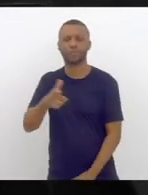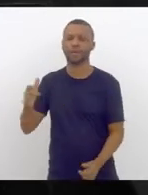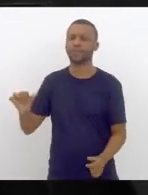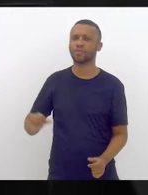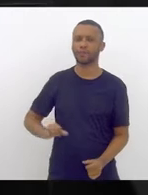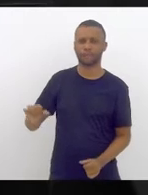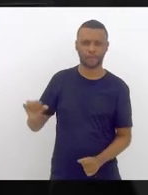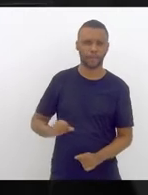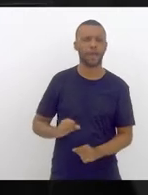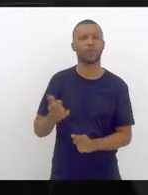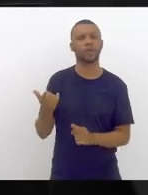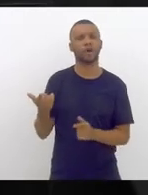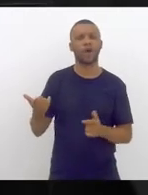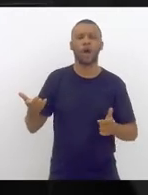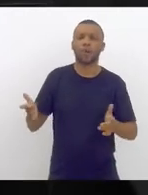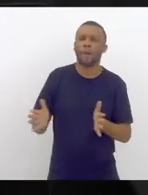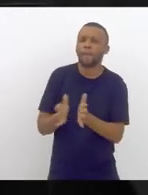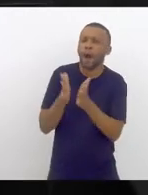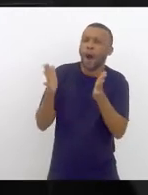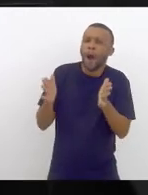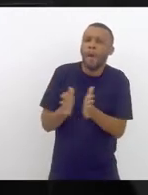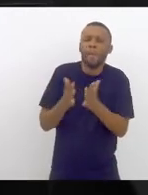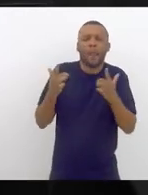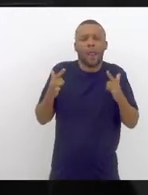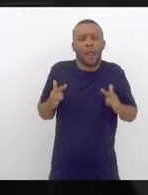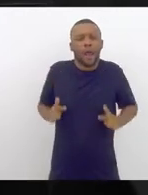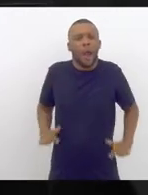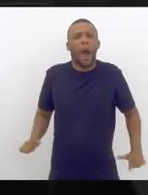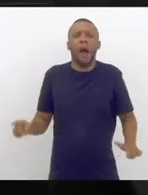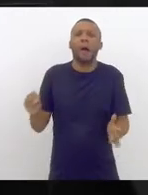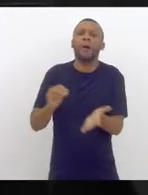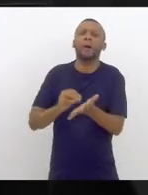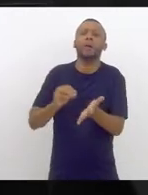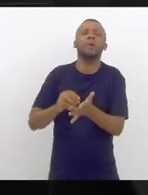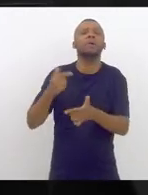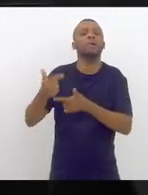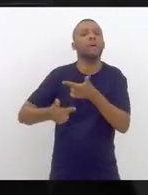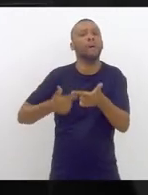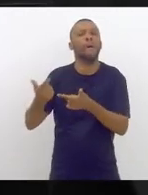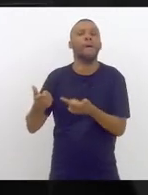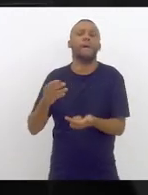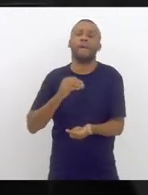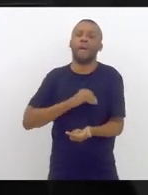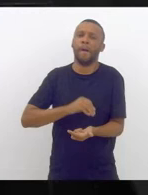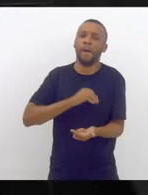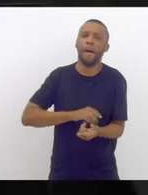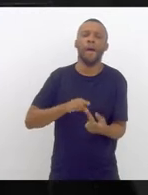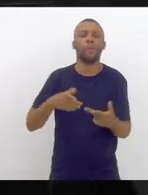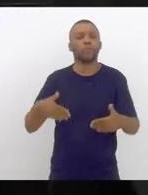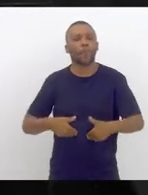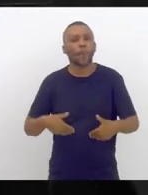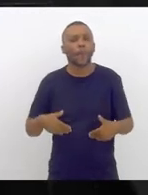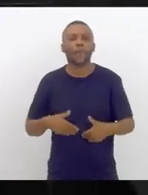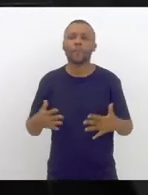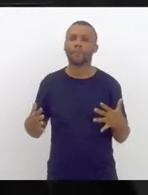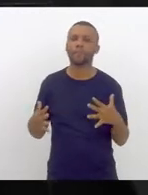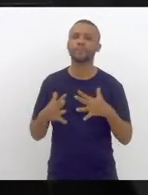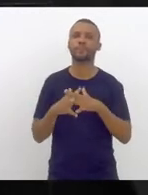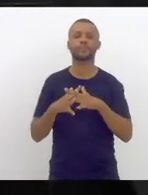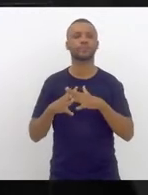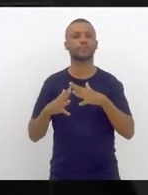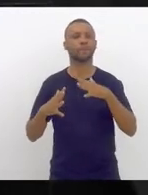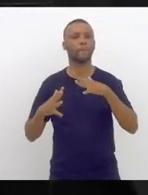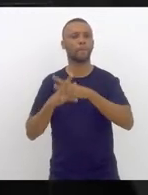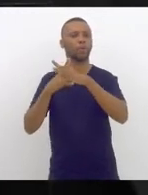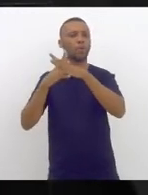com a perda de poder aquisitivo vem sofrendo com o desemprego que vem sofrendo com a fome e com a extrema pobreza São 30